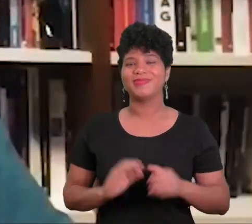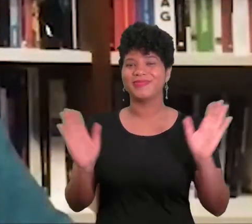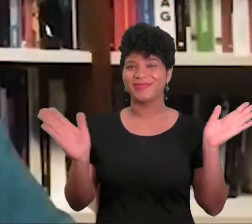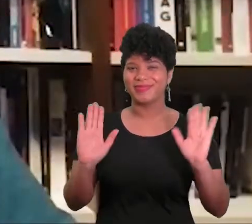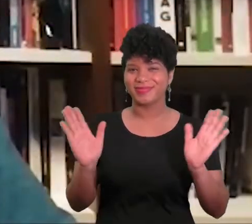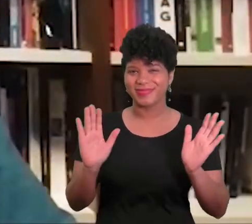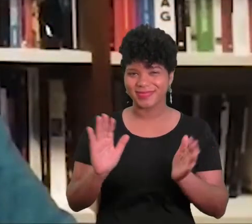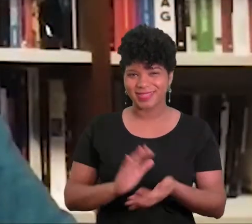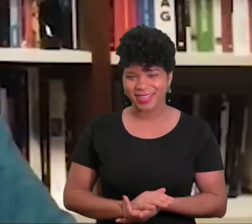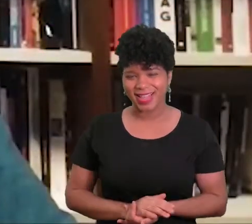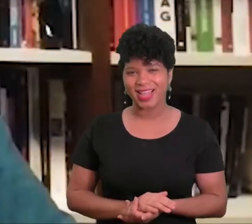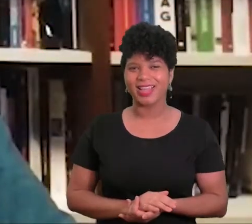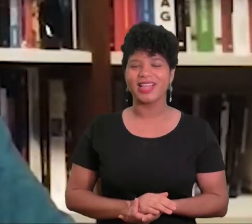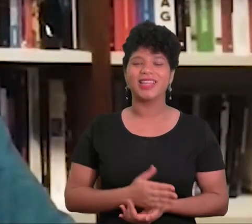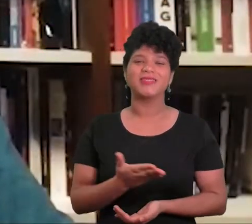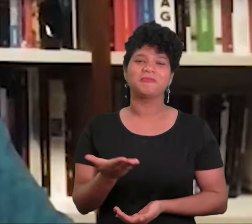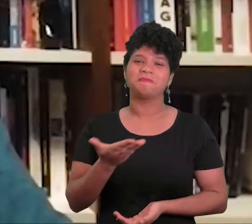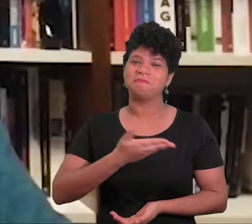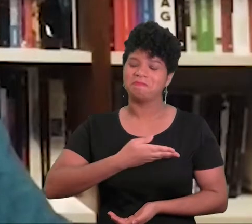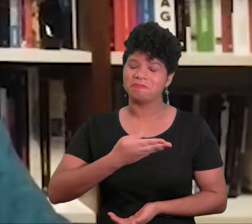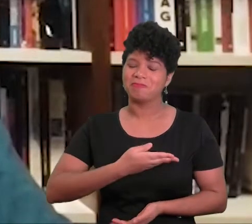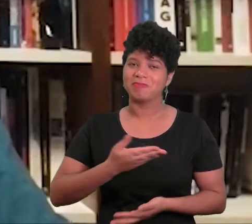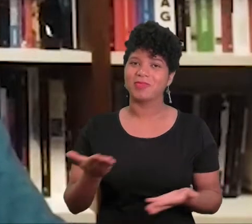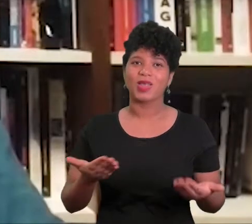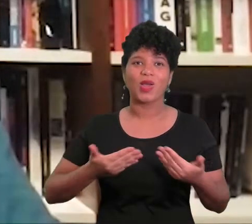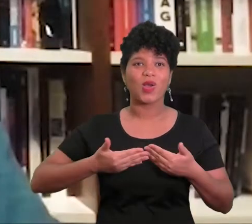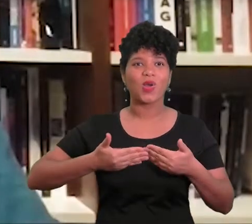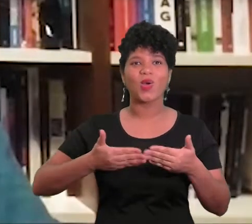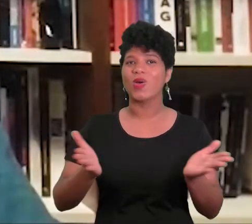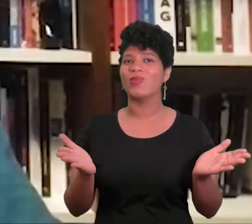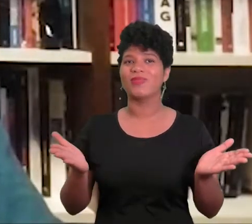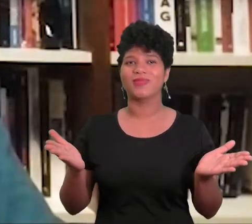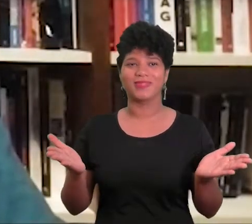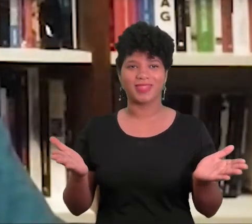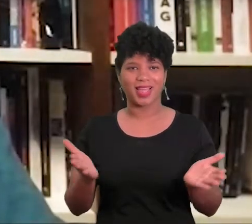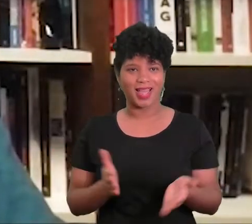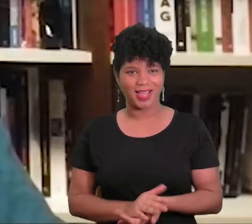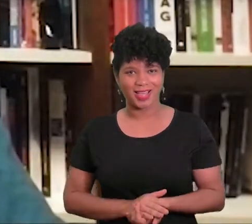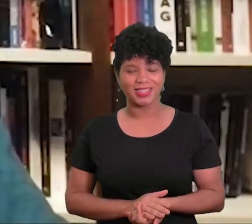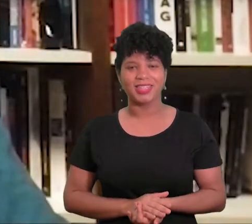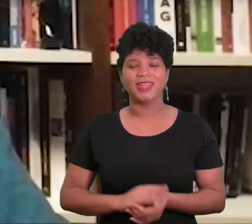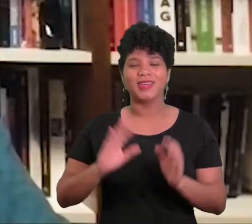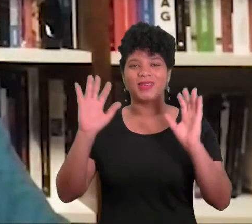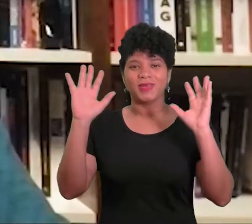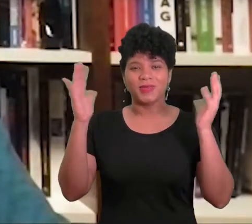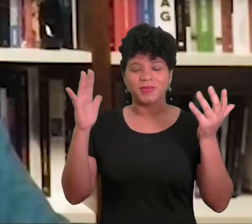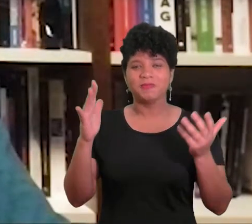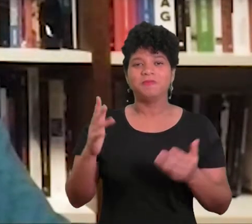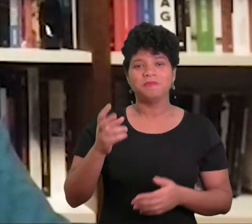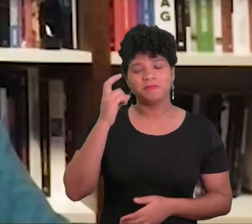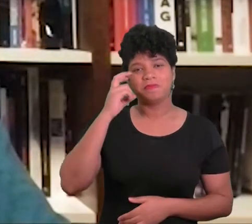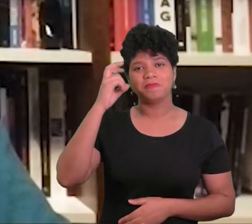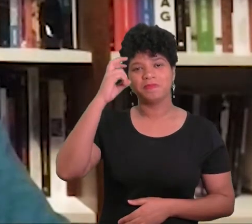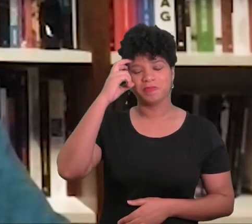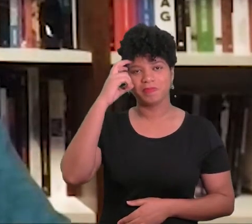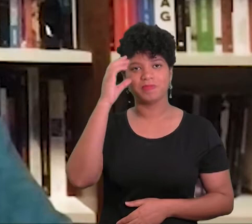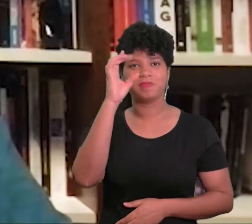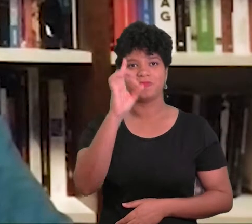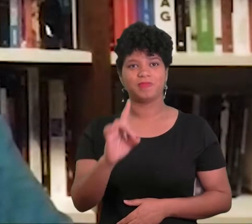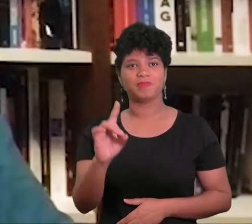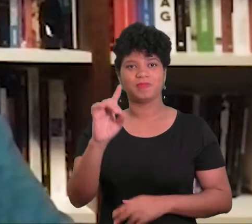amigos, estamos abrindo então esse nosso Festival de Cultura e Direitos Humanos,